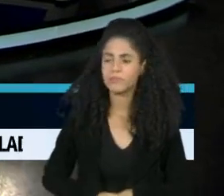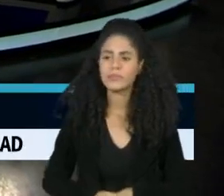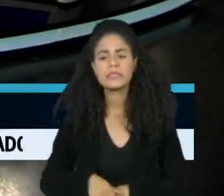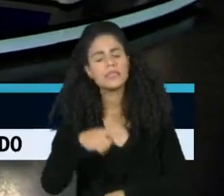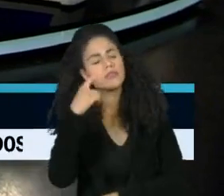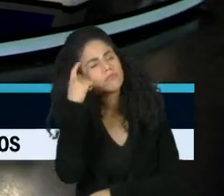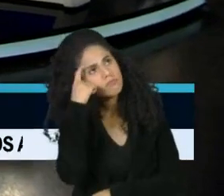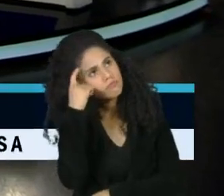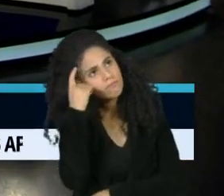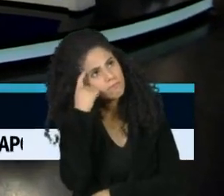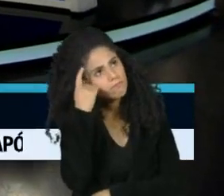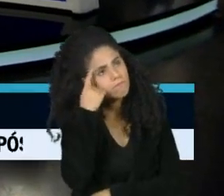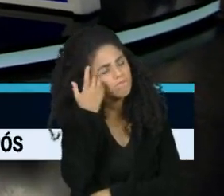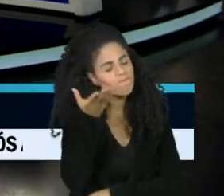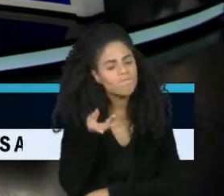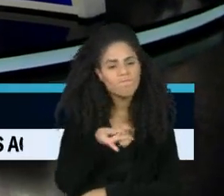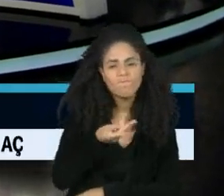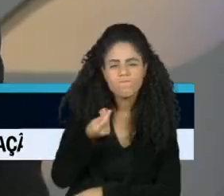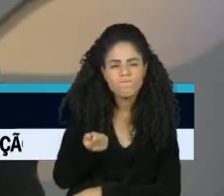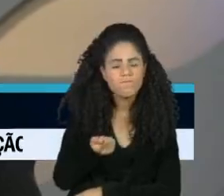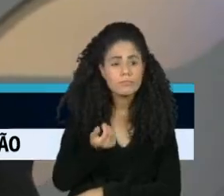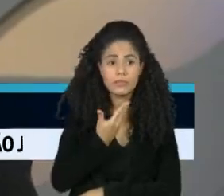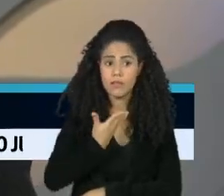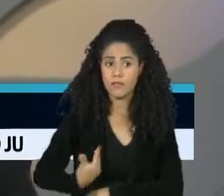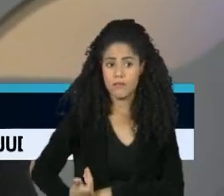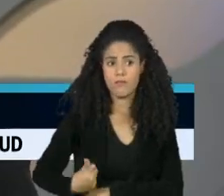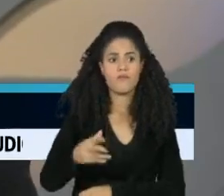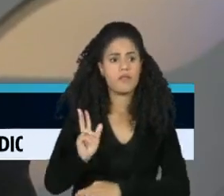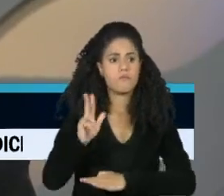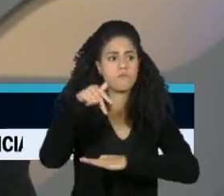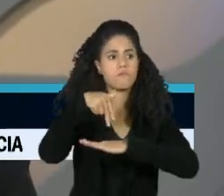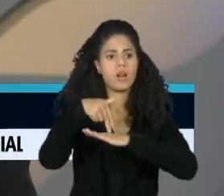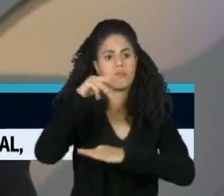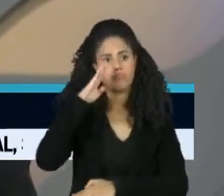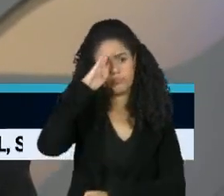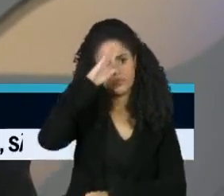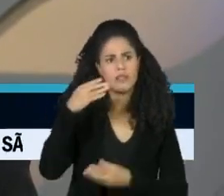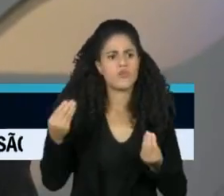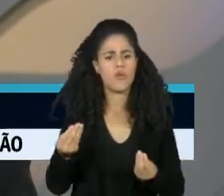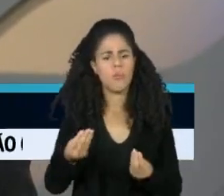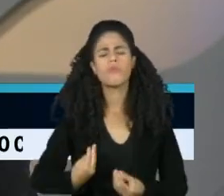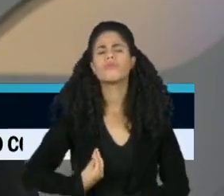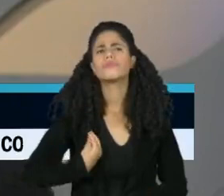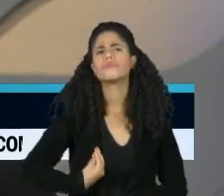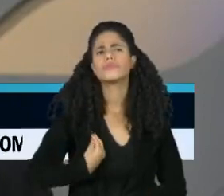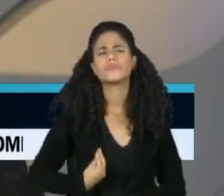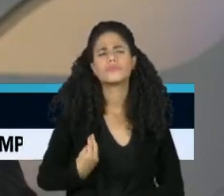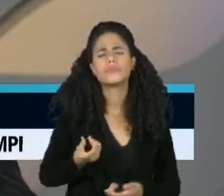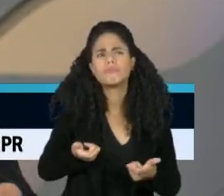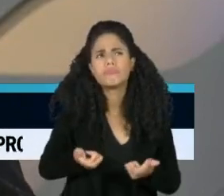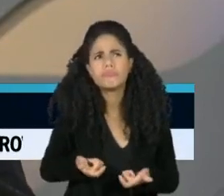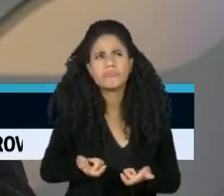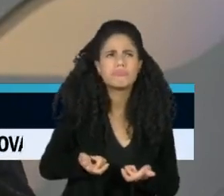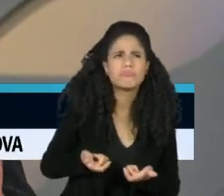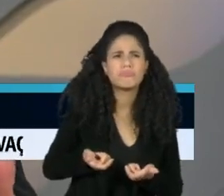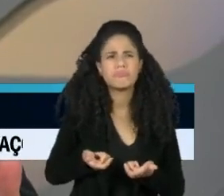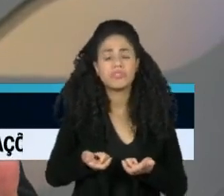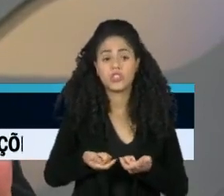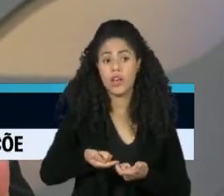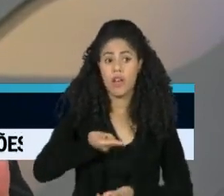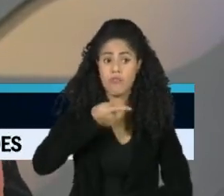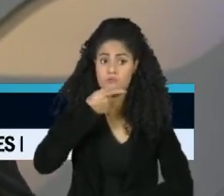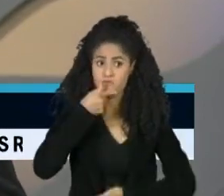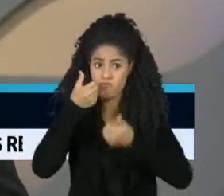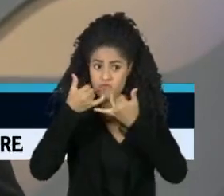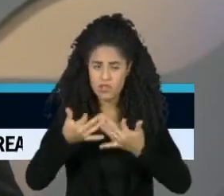pensando aqui eu acho que o governo bolsonaro ele vira uma uma situação na crônica que assim como dizia ouvi-la que você